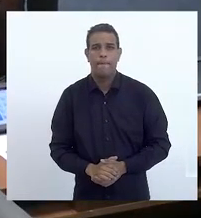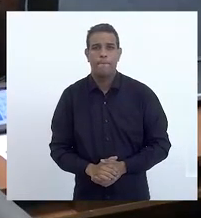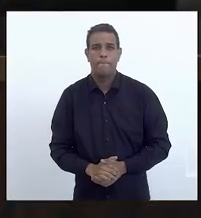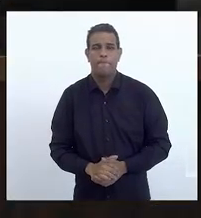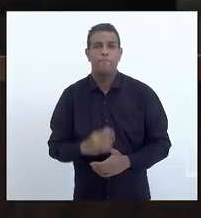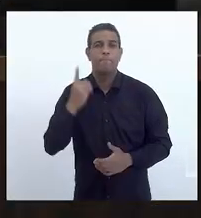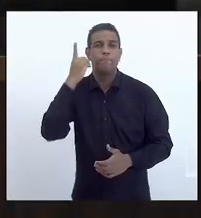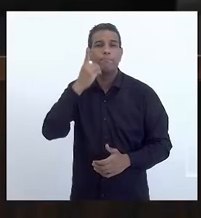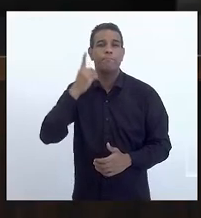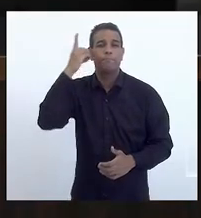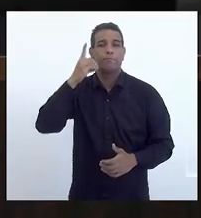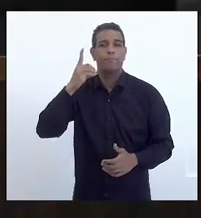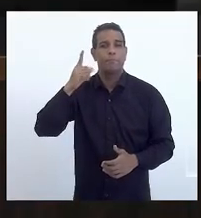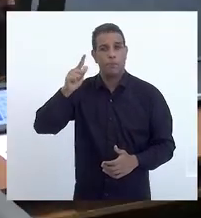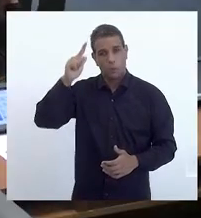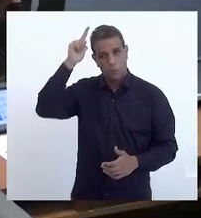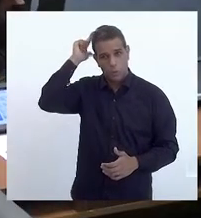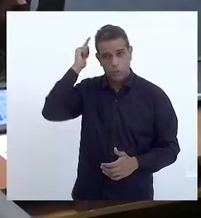Deputado Luiz Paulo, por favor.